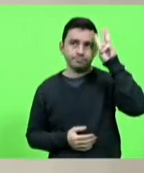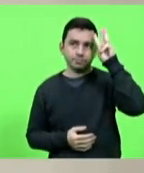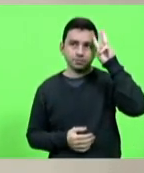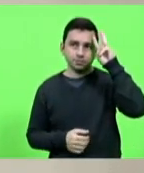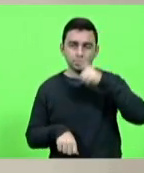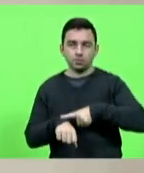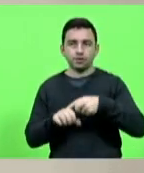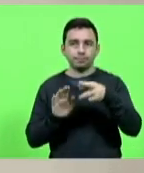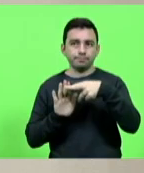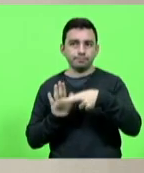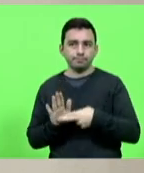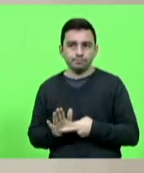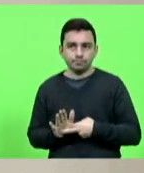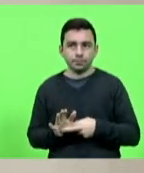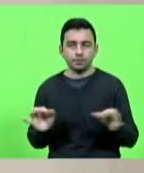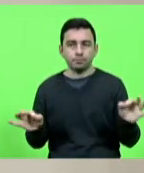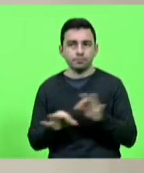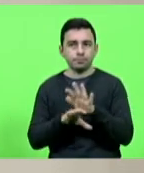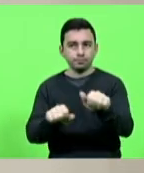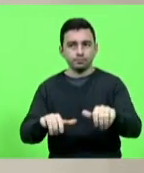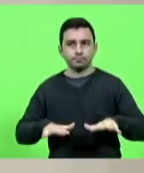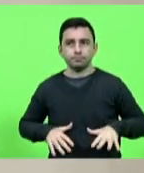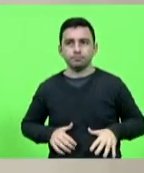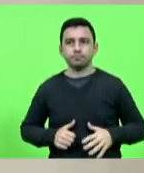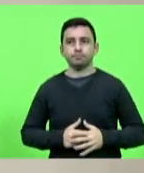regimental está encerrada a sessão